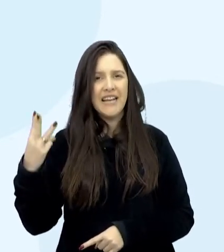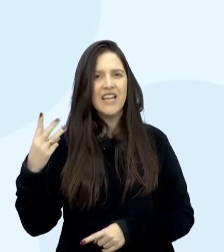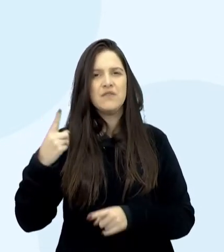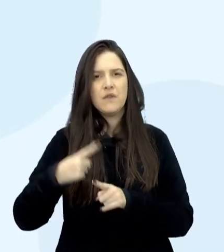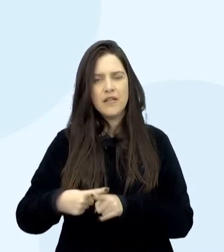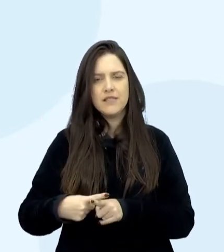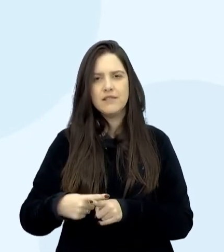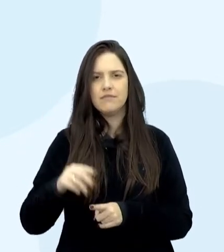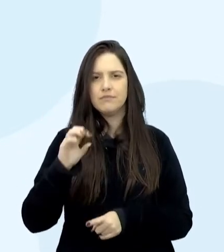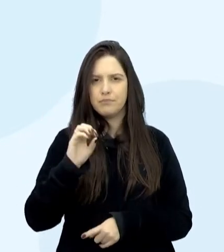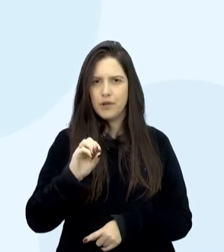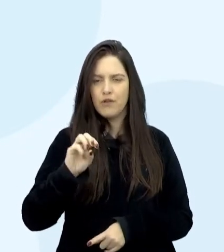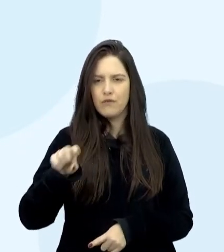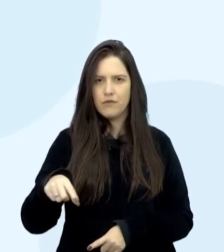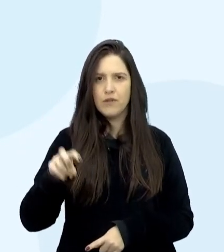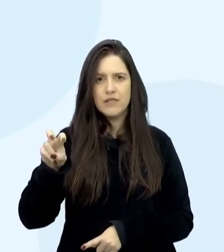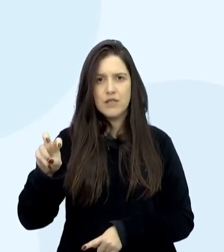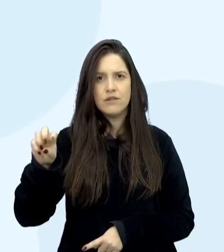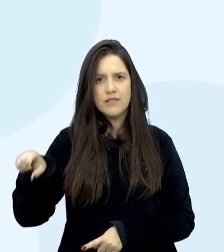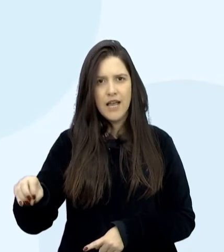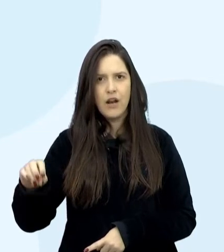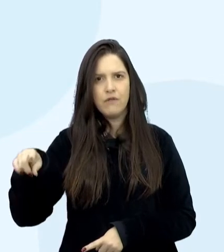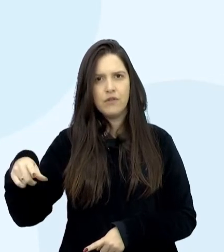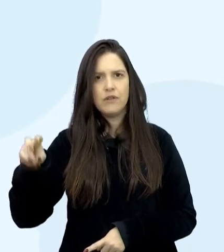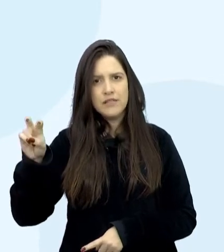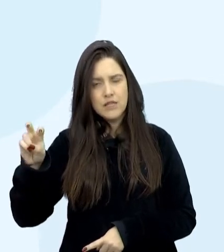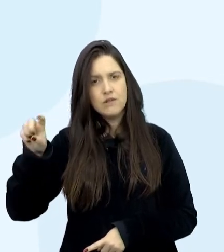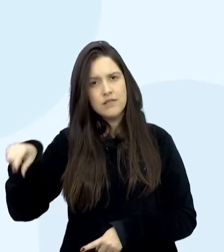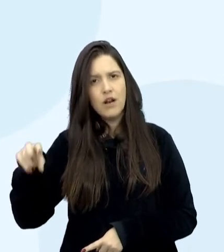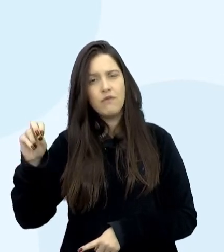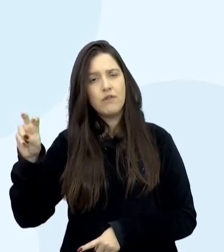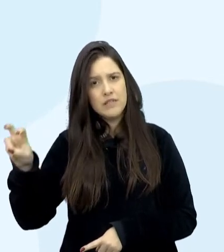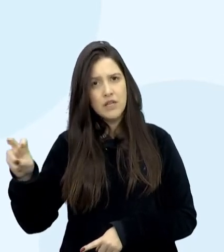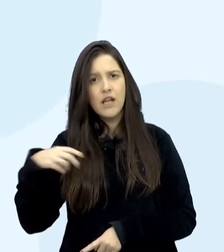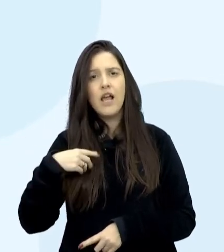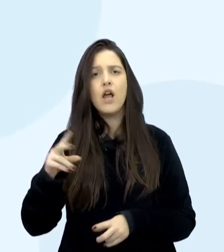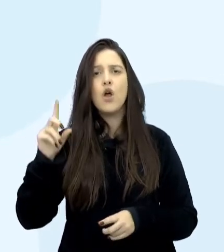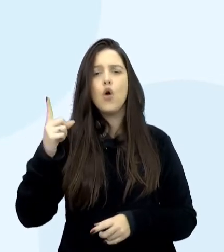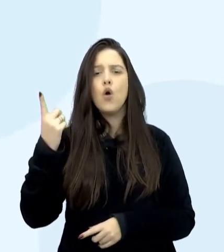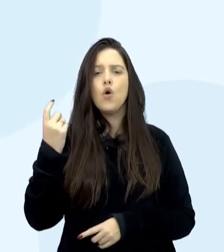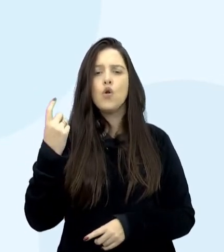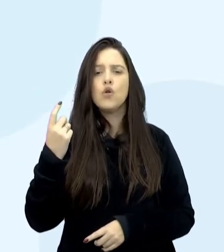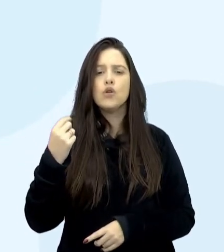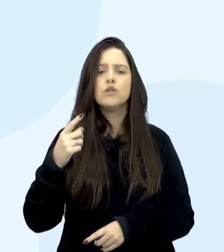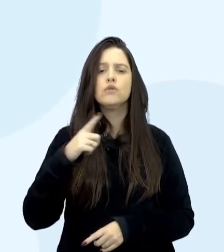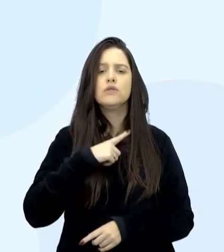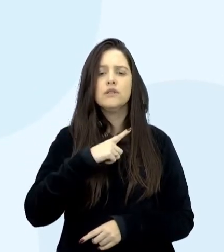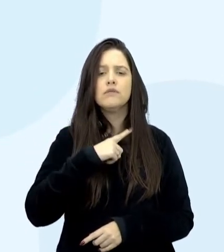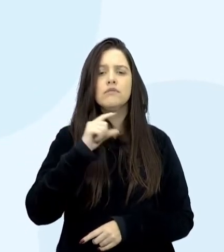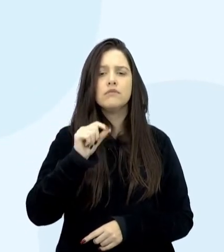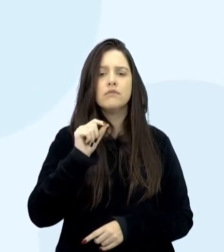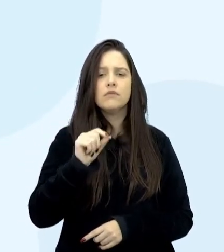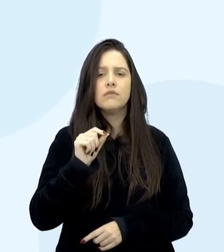vezes. Daqui a gente saberia se tivesse passado 10 unidades de tempo, 20 unidades de tempo.